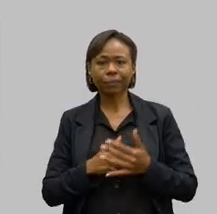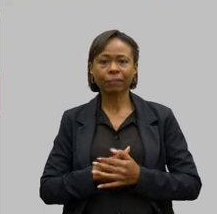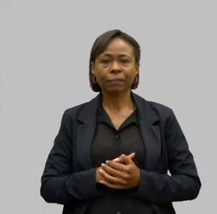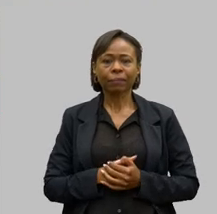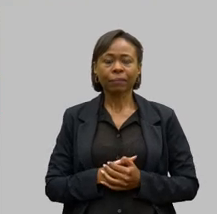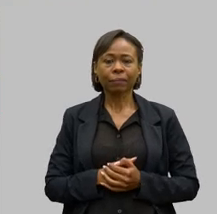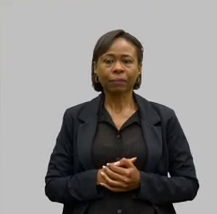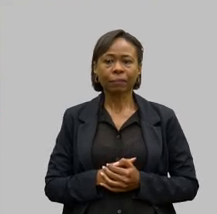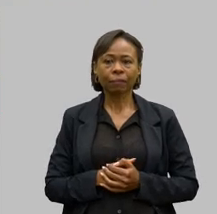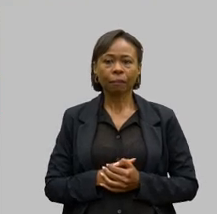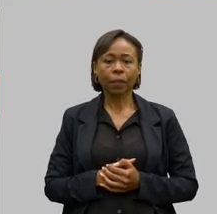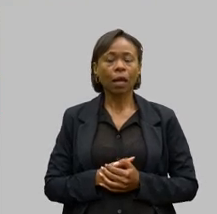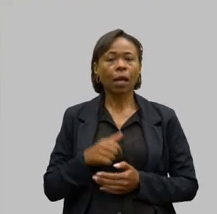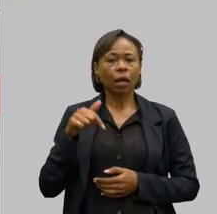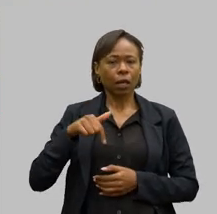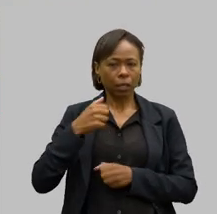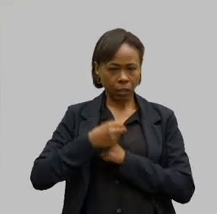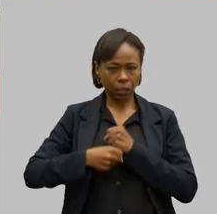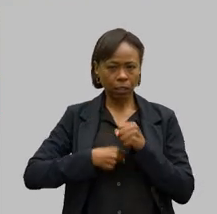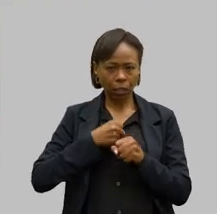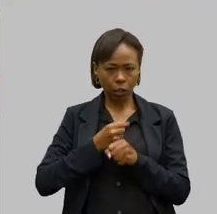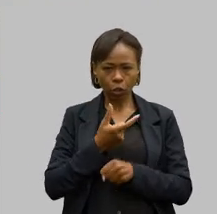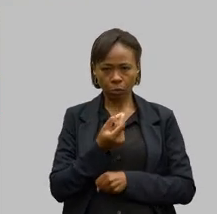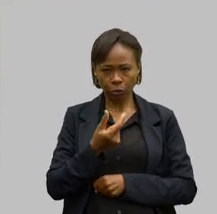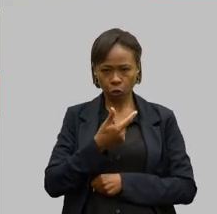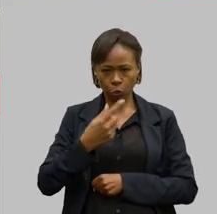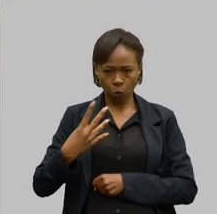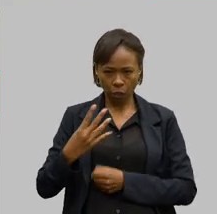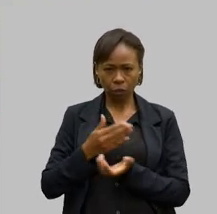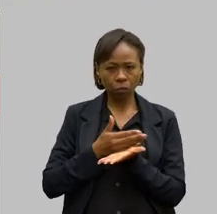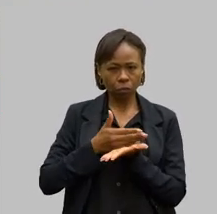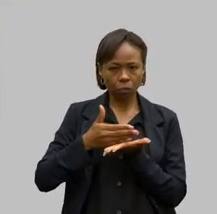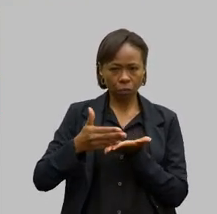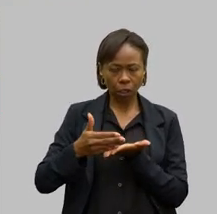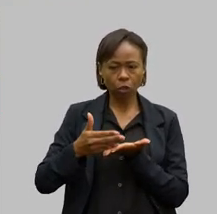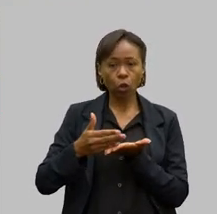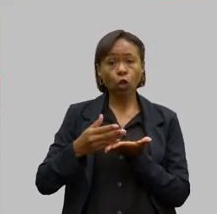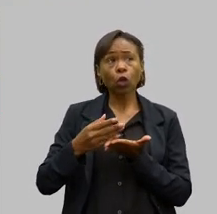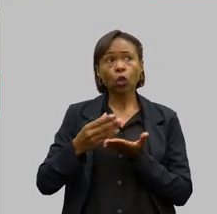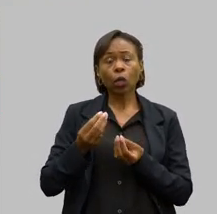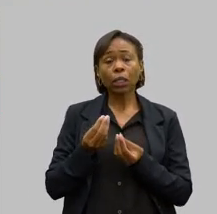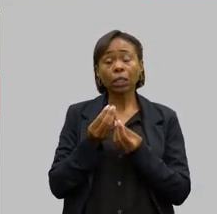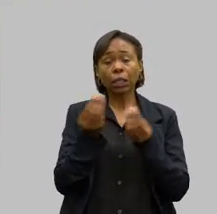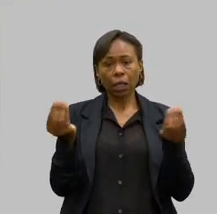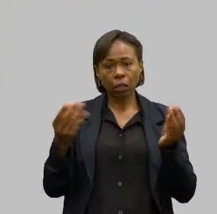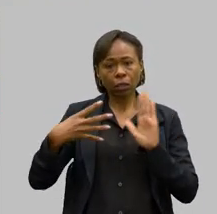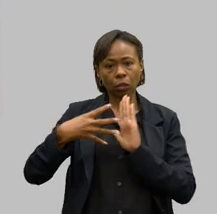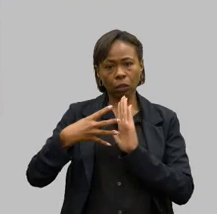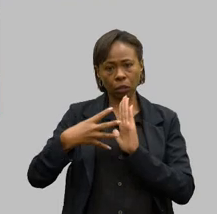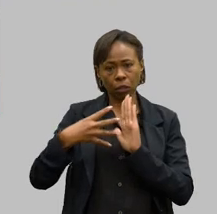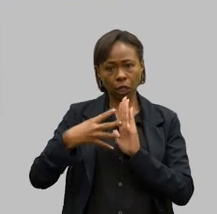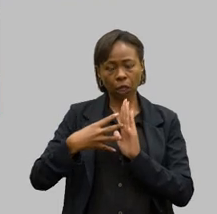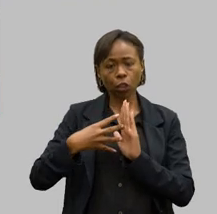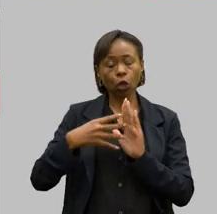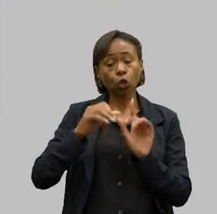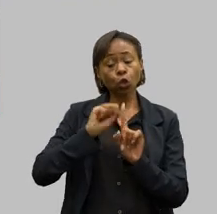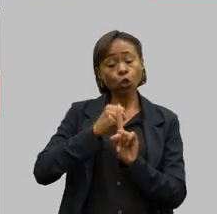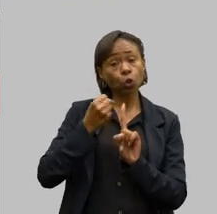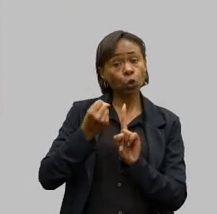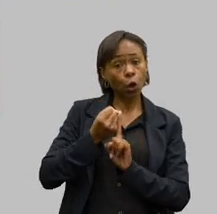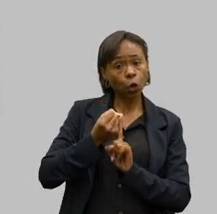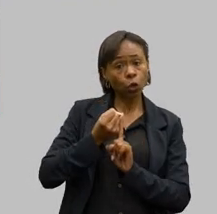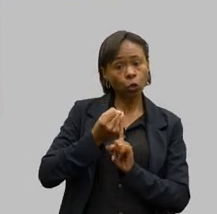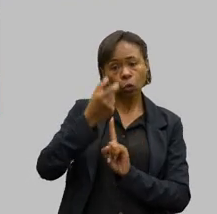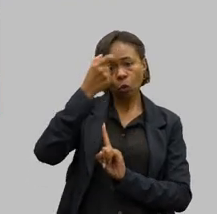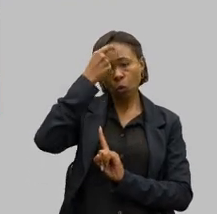No início desse ano, nós aplicamos um questionário de sócio emocional nessa rede e também,